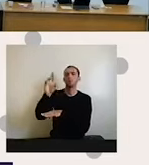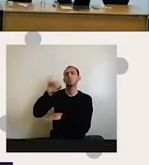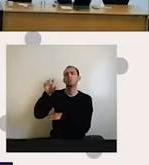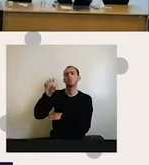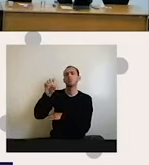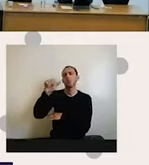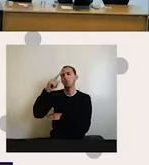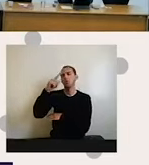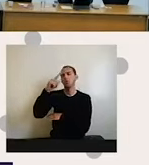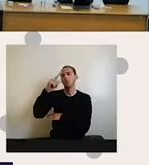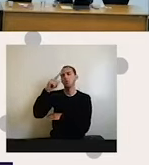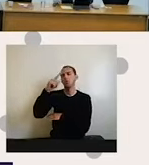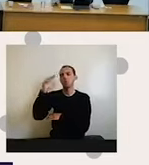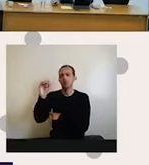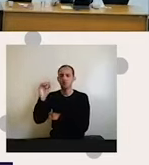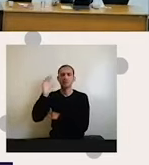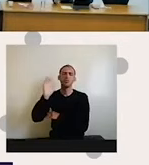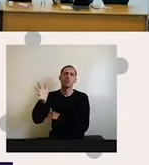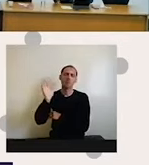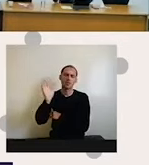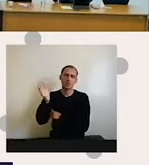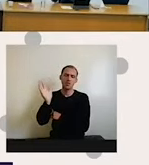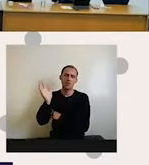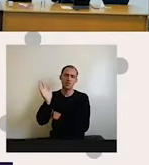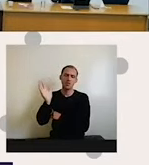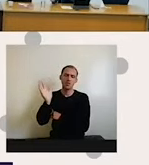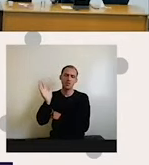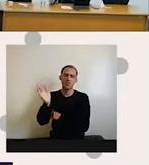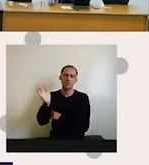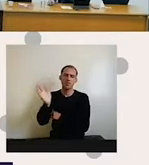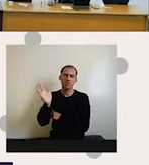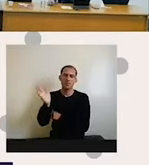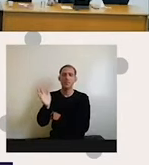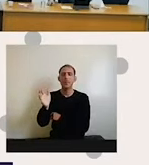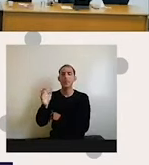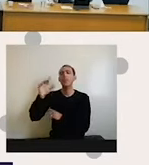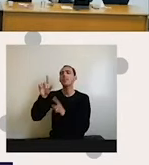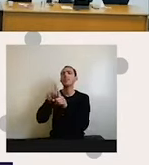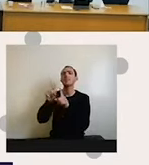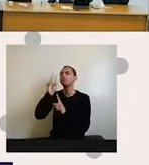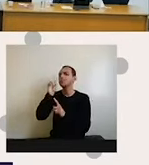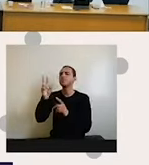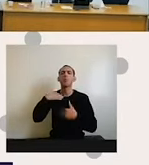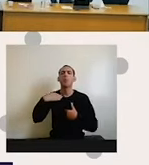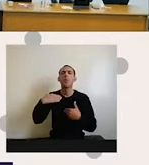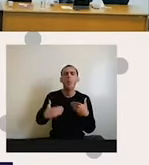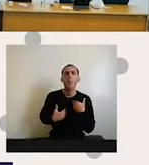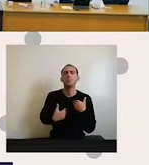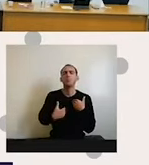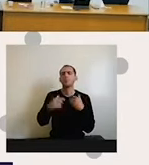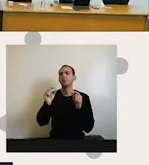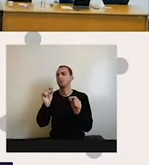mentais, a gente fala do sistema nervoso central, né? É importante também para eu compreender.